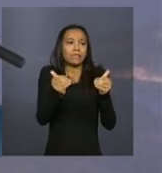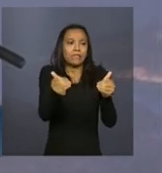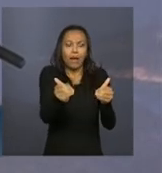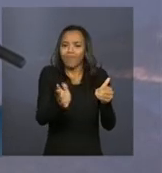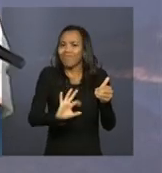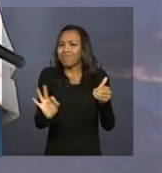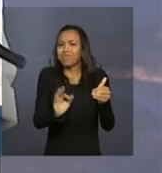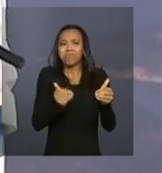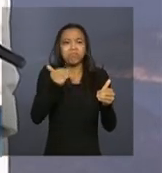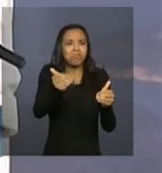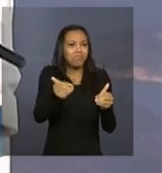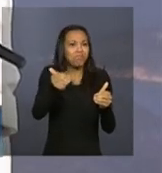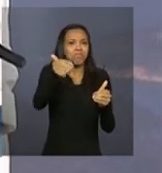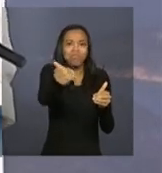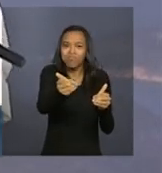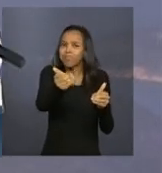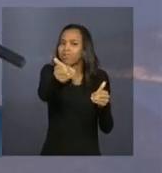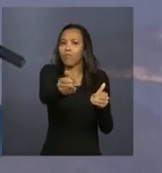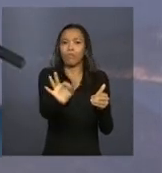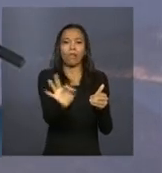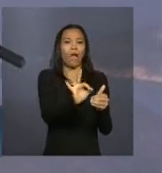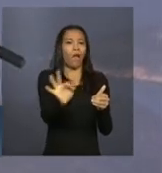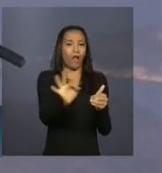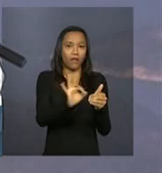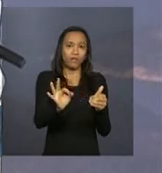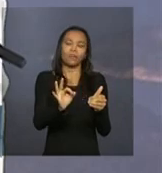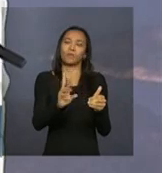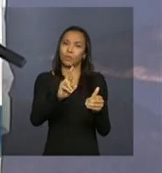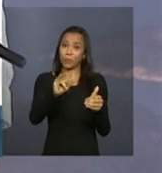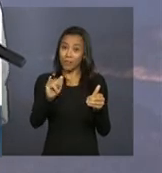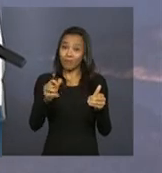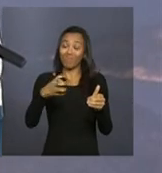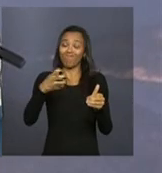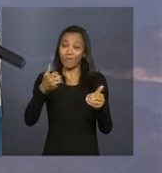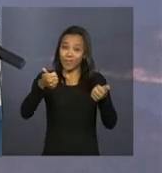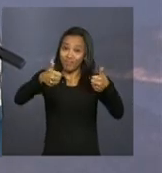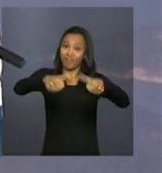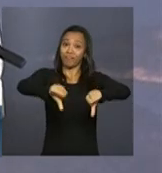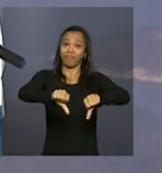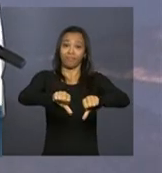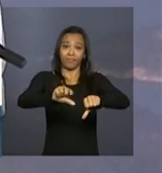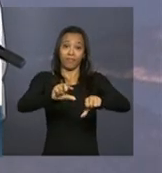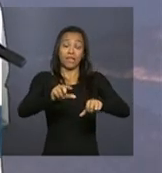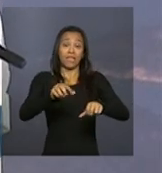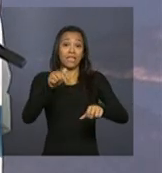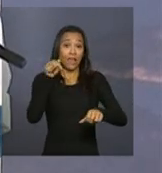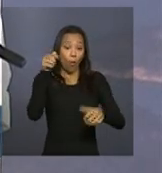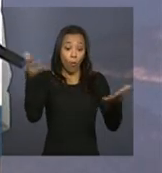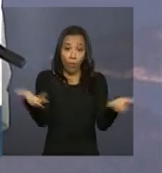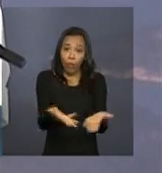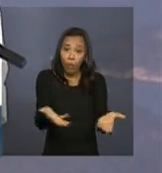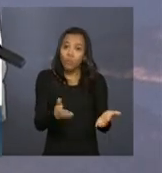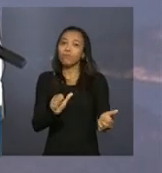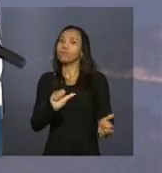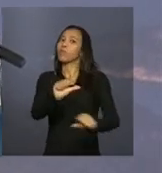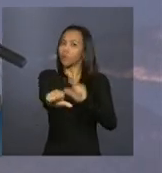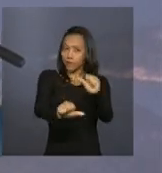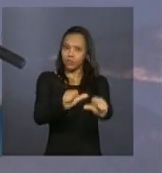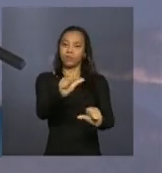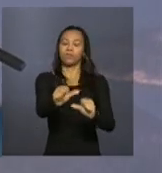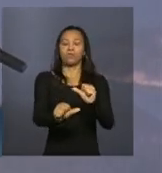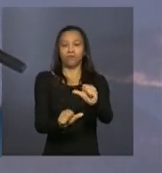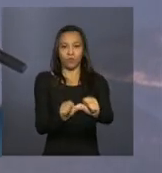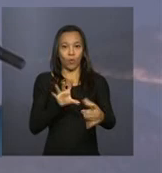ter perspectiva, sem ter objetivo. Isso fez muito mal ao Rio. E esse quadro está mudando. E esse quadro está